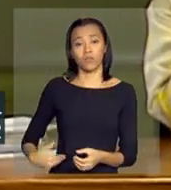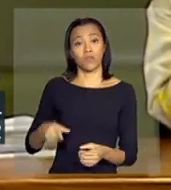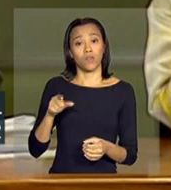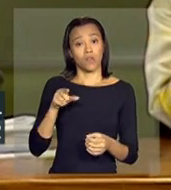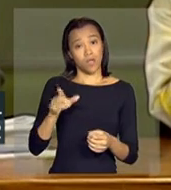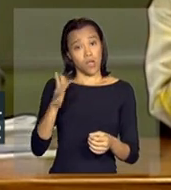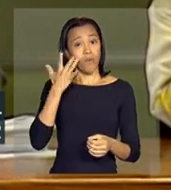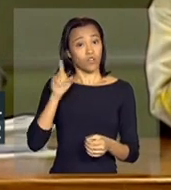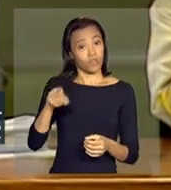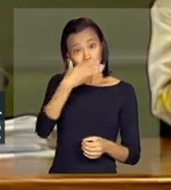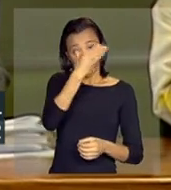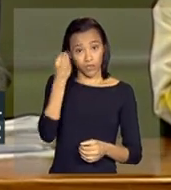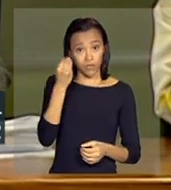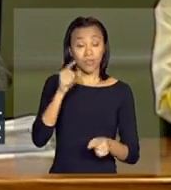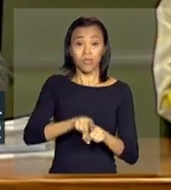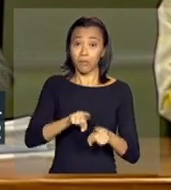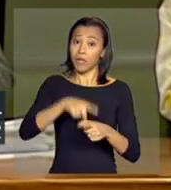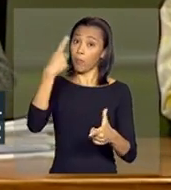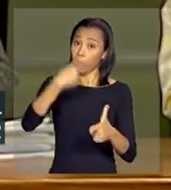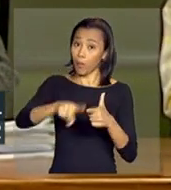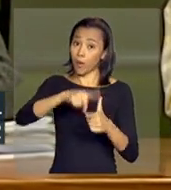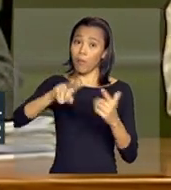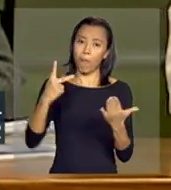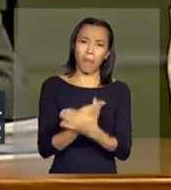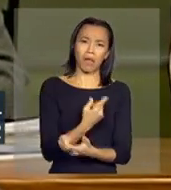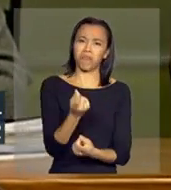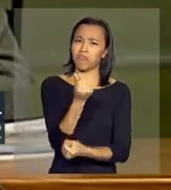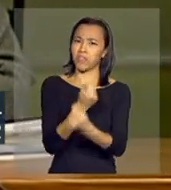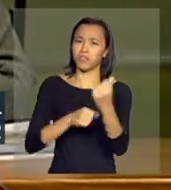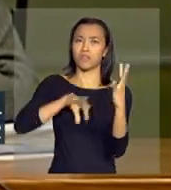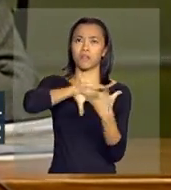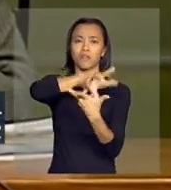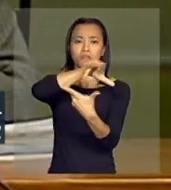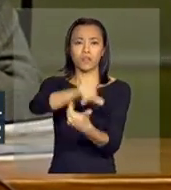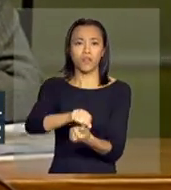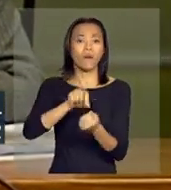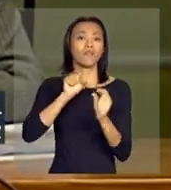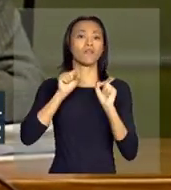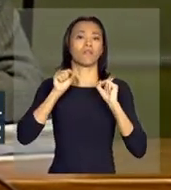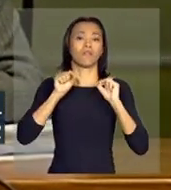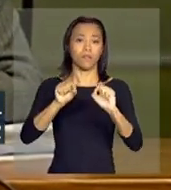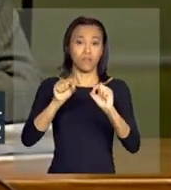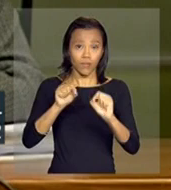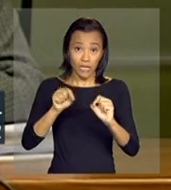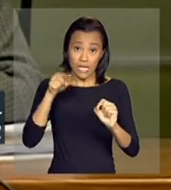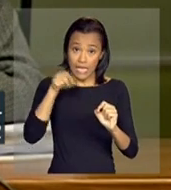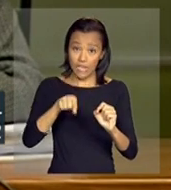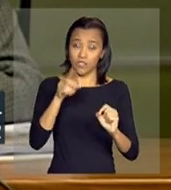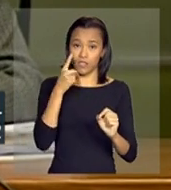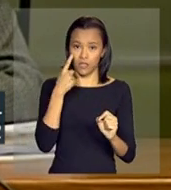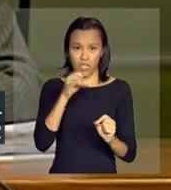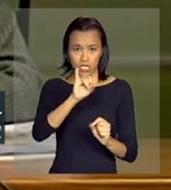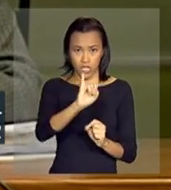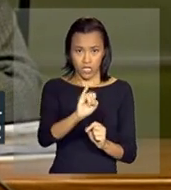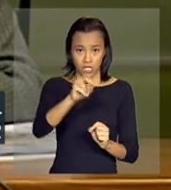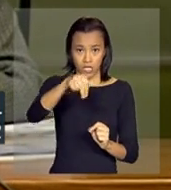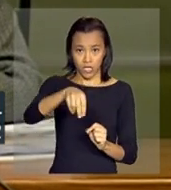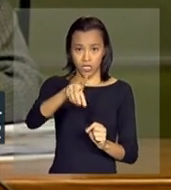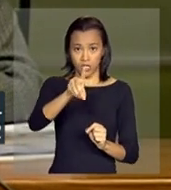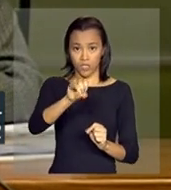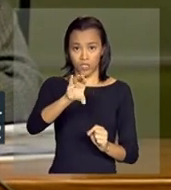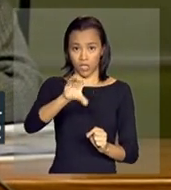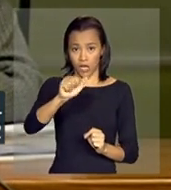de considerandos da crise internacional, que é o contorno mais geral, no qual se deu esses indicadores que você apresentou